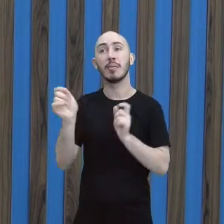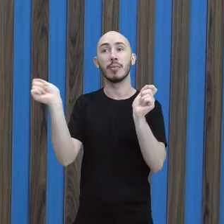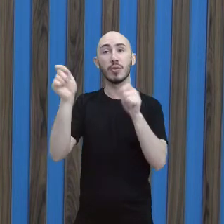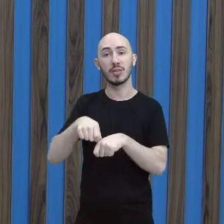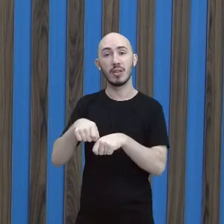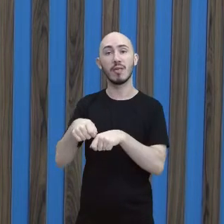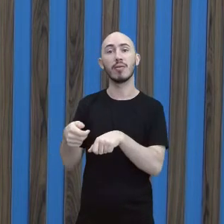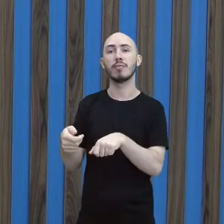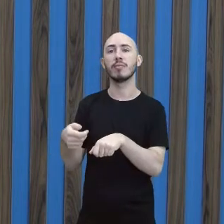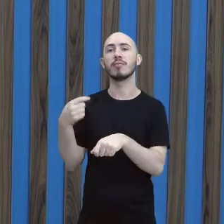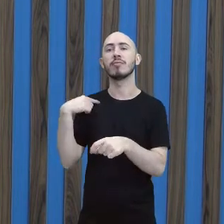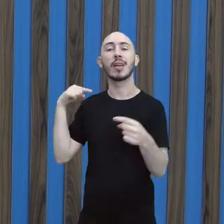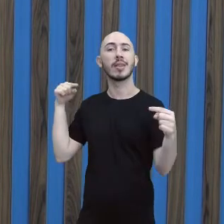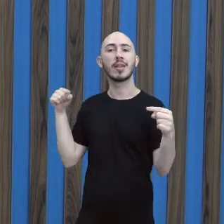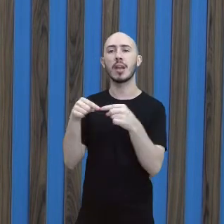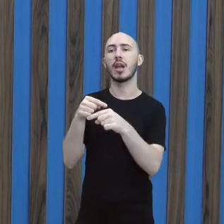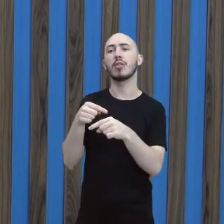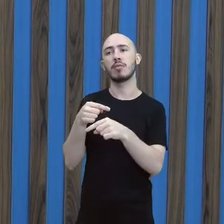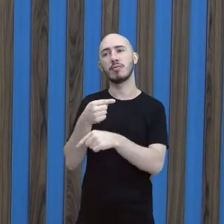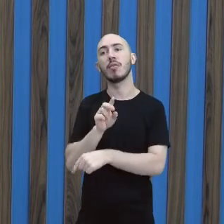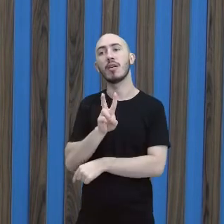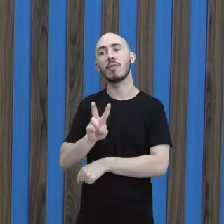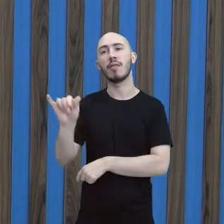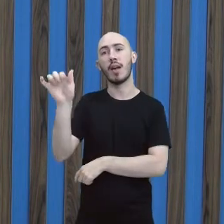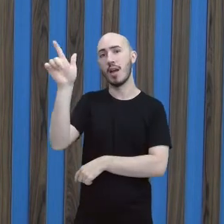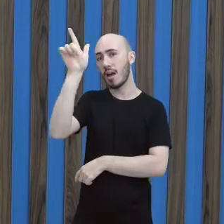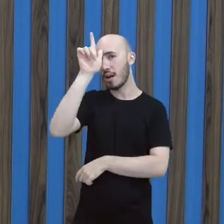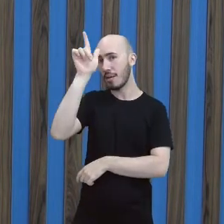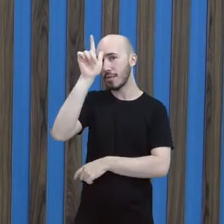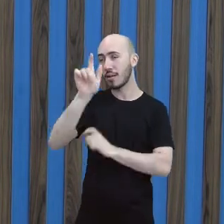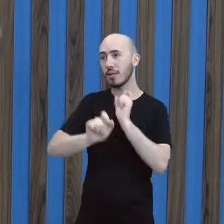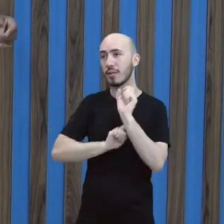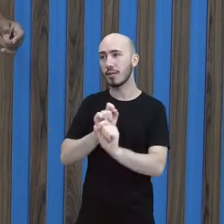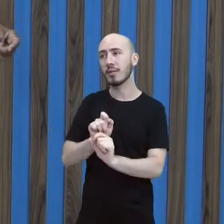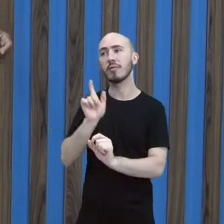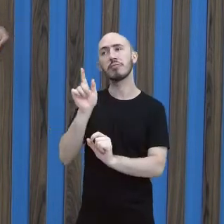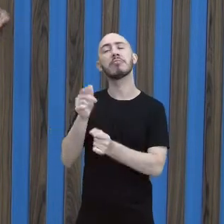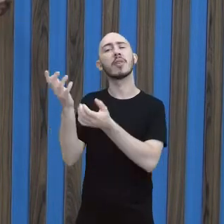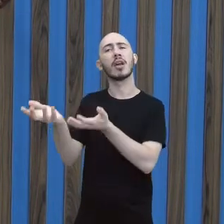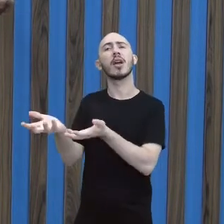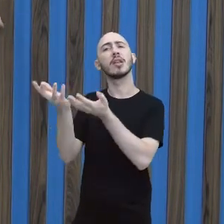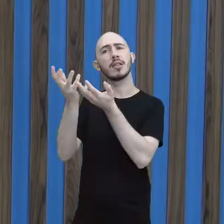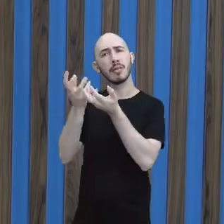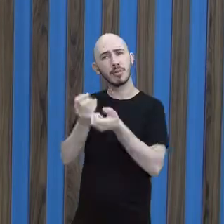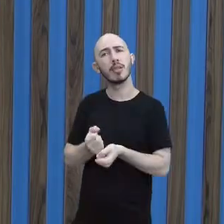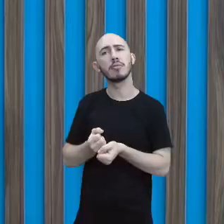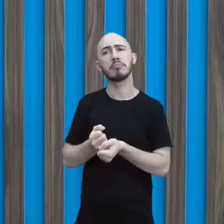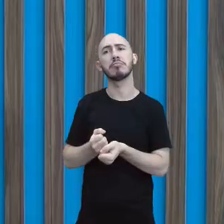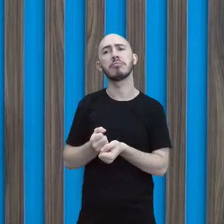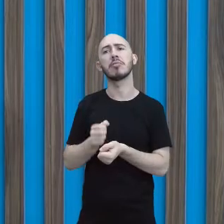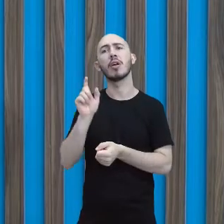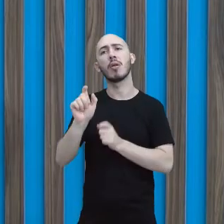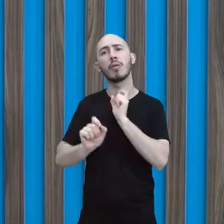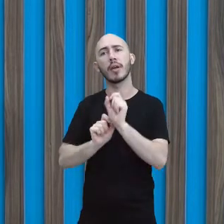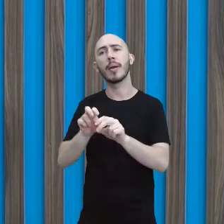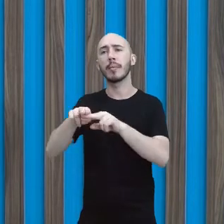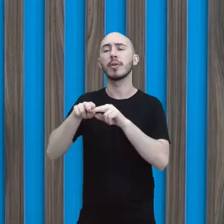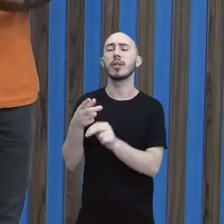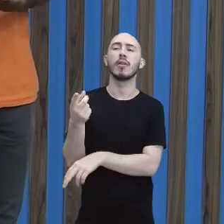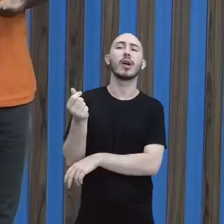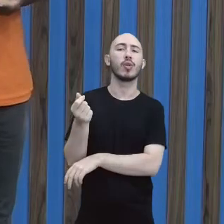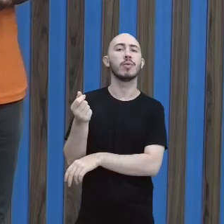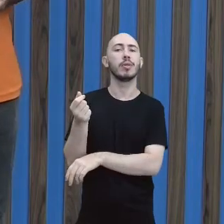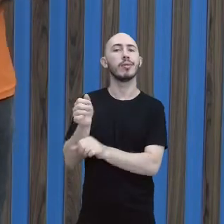na Alemanha, tá? Fazer esse trajeto aqui para a Alemanha, são recebidos, tratados de forma diferente. A economia é mais estável